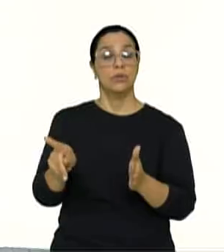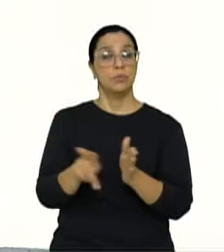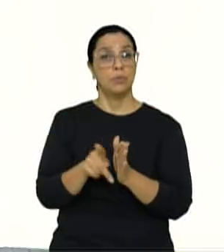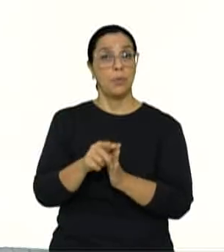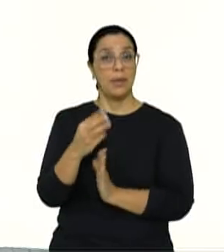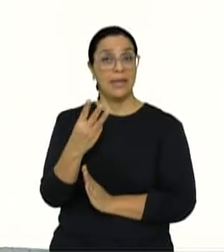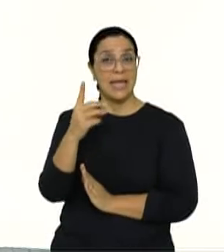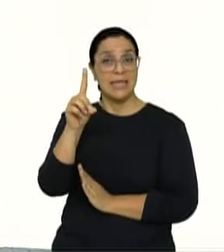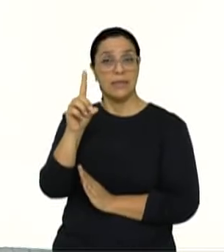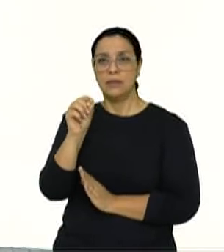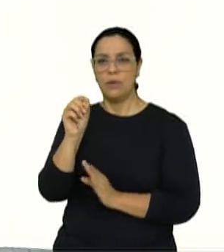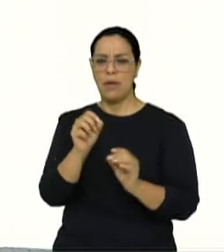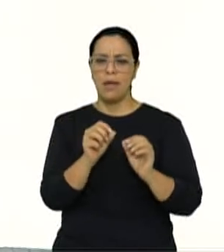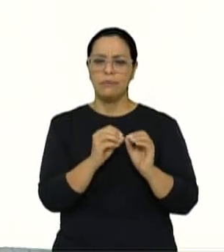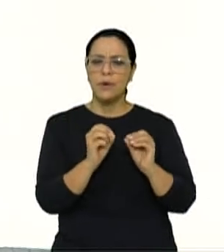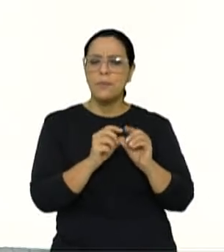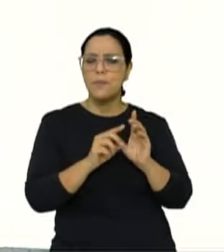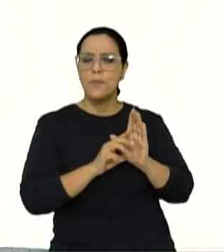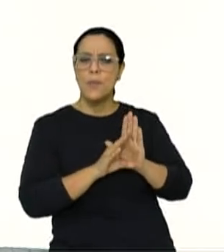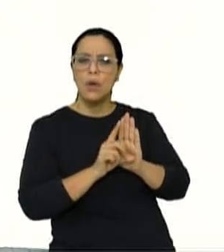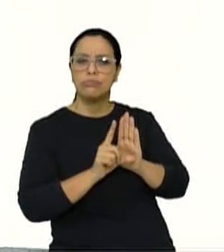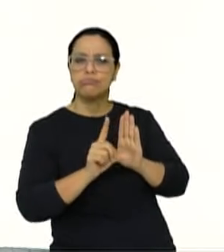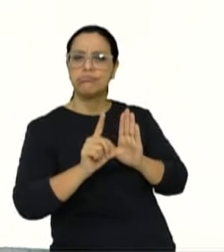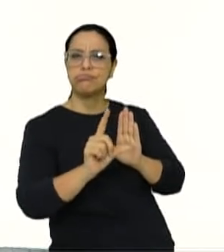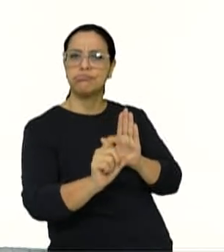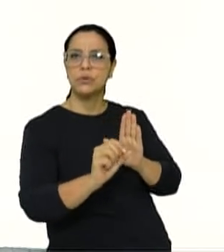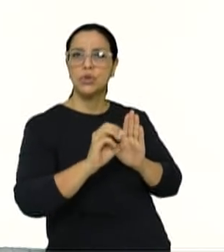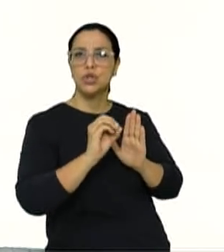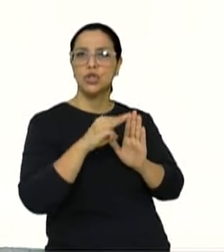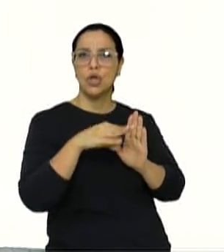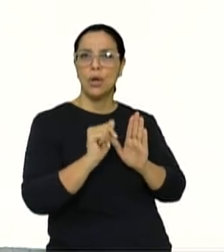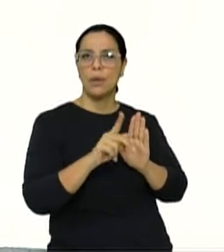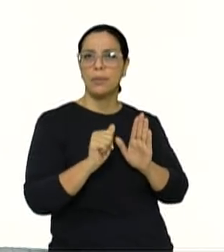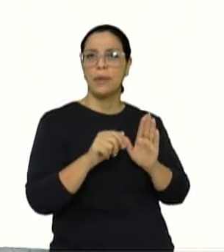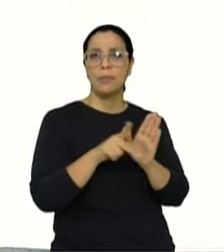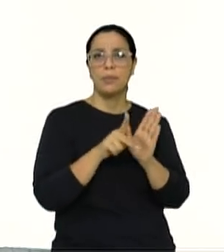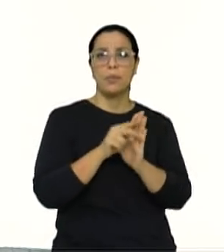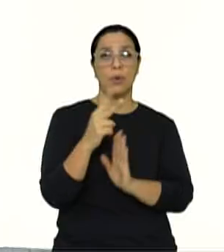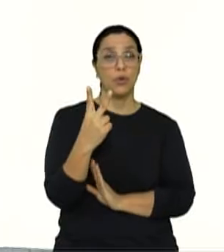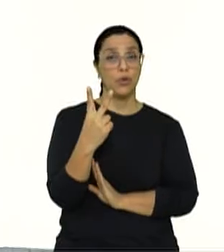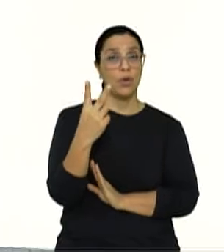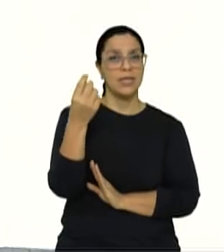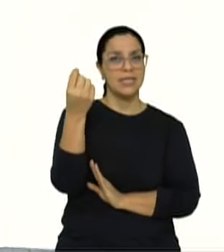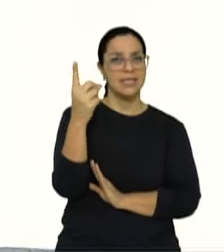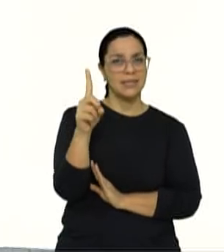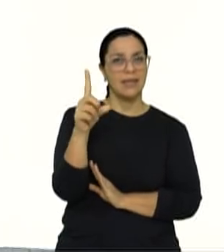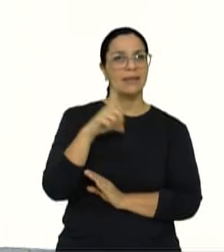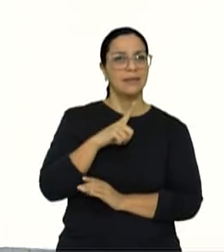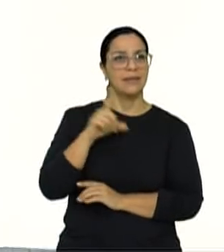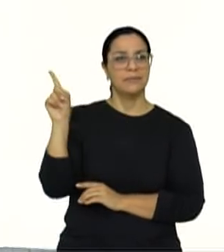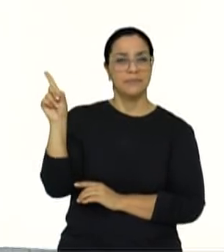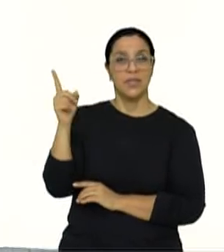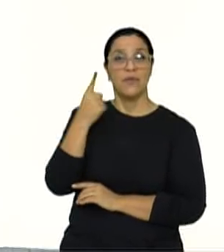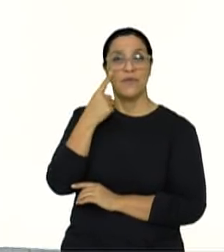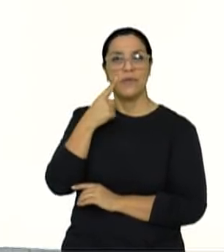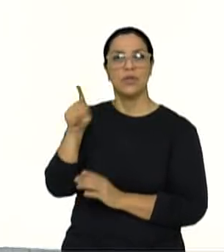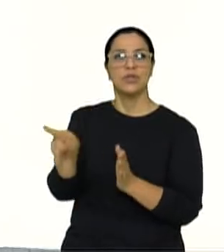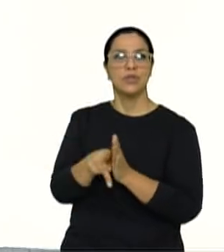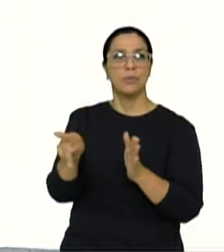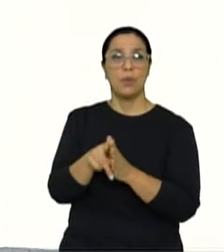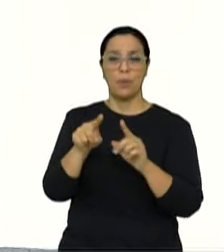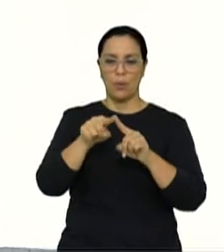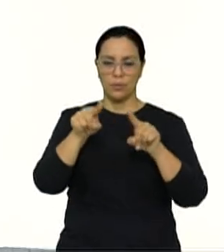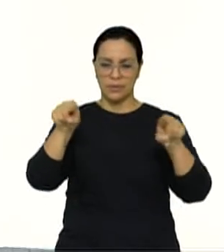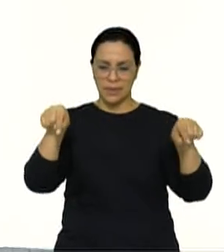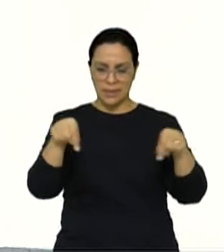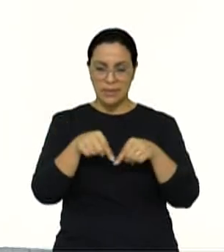somente da sombra mesmo, que não tem profundidade, apenas a duas dimensões. Olha aí, para você ter uma ideia, Você tem essa figura